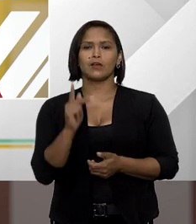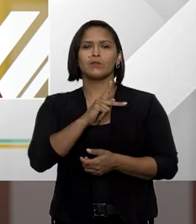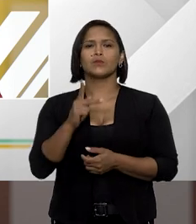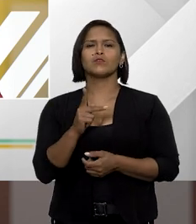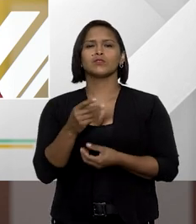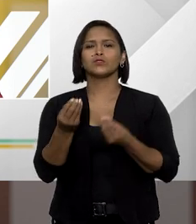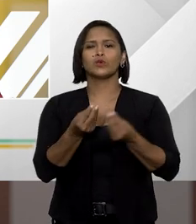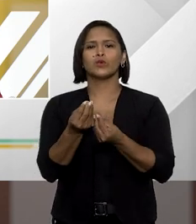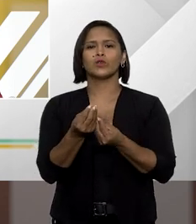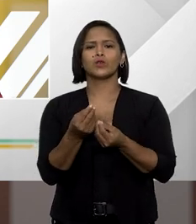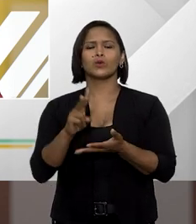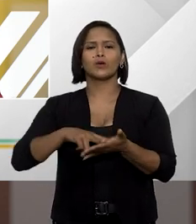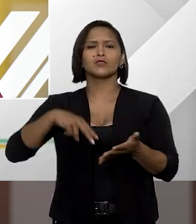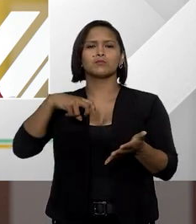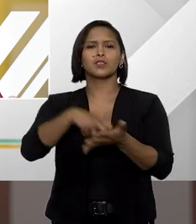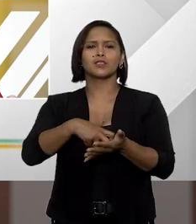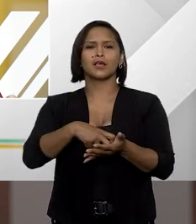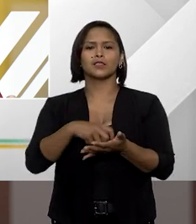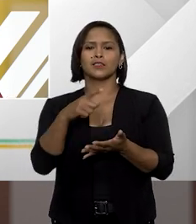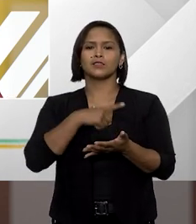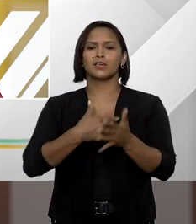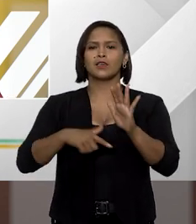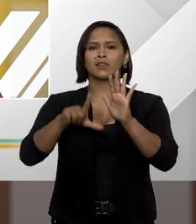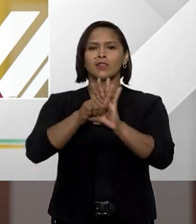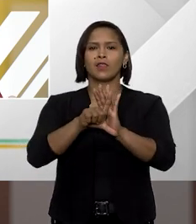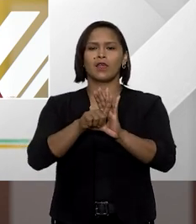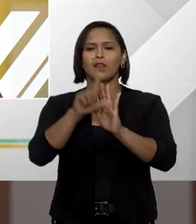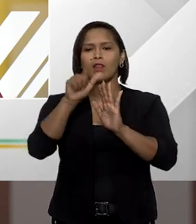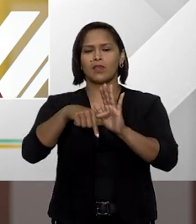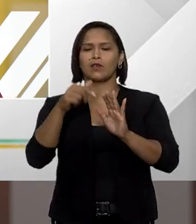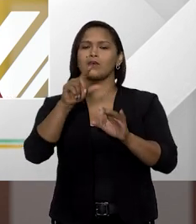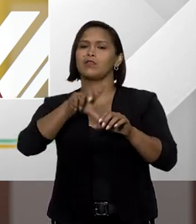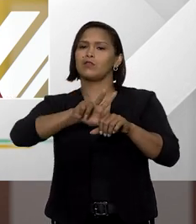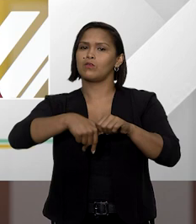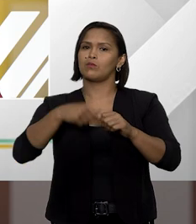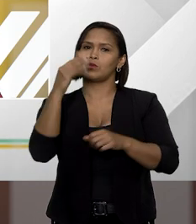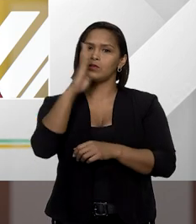Professor René, quais são as penalidades previstas na LAC aqui no Brasil?